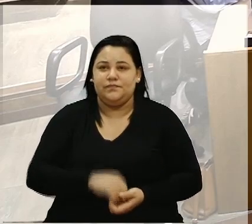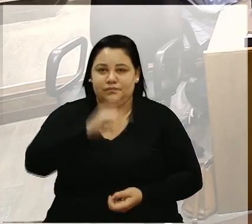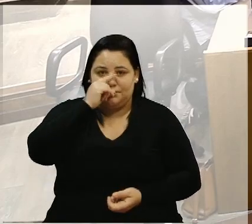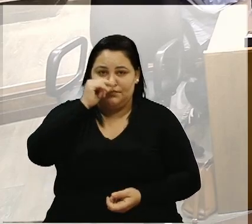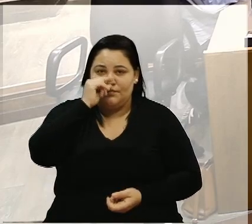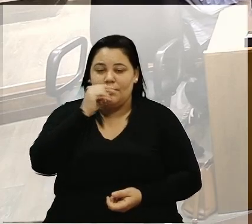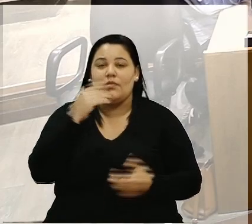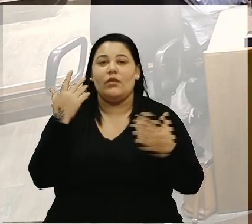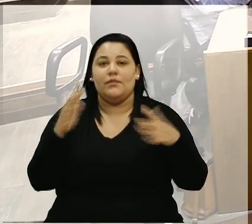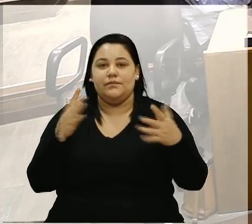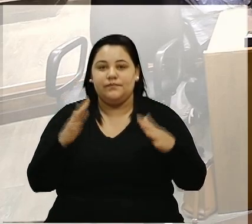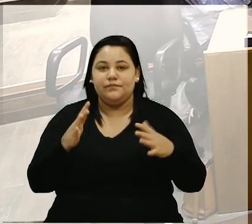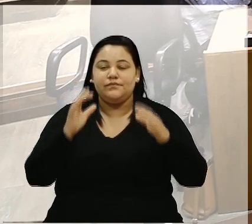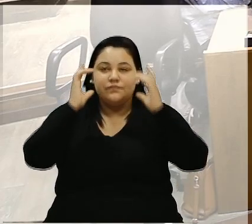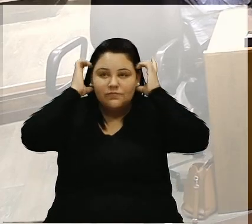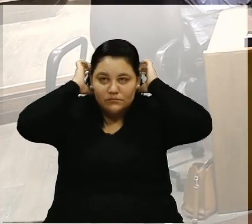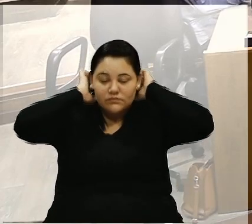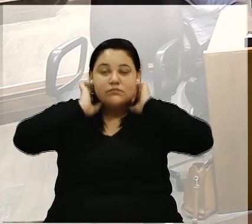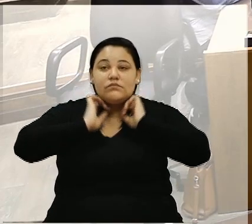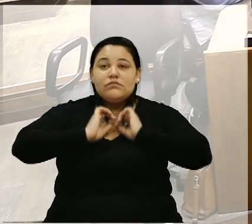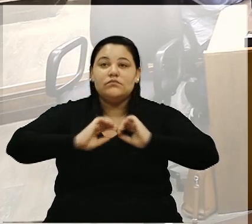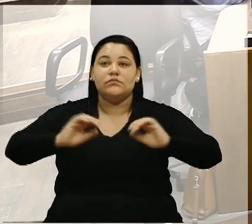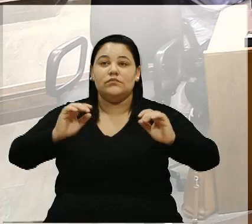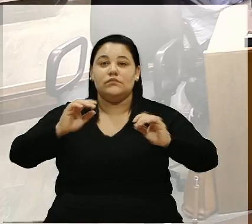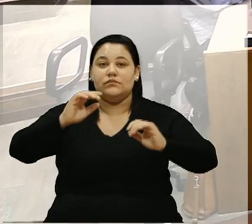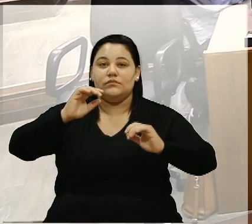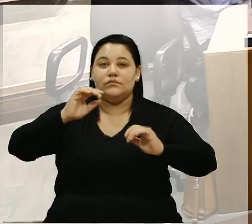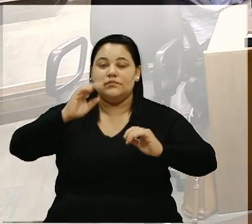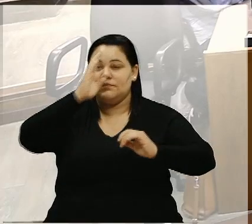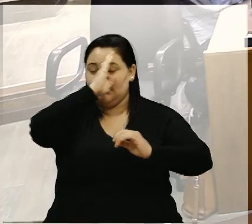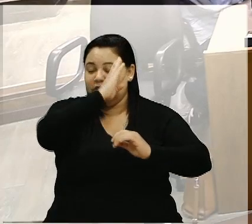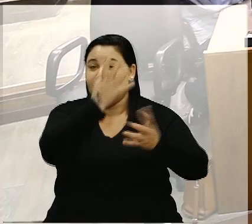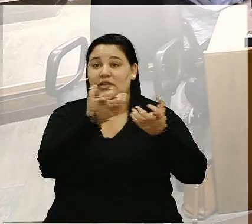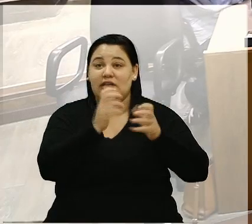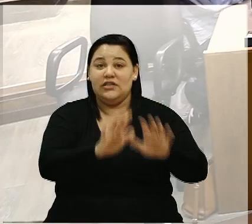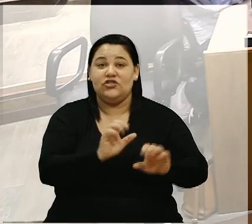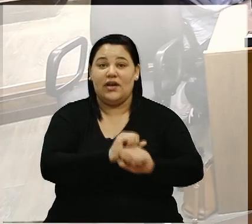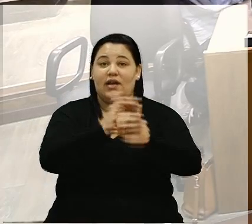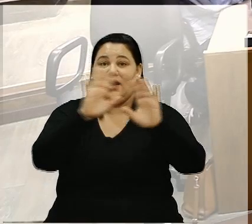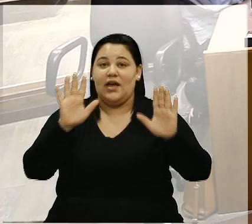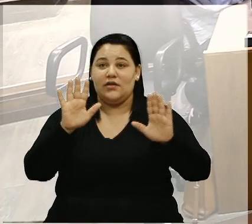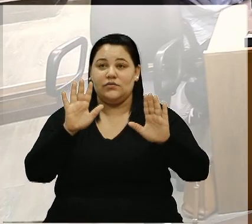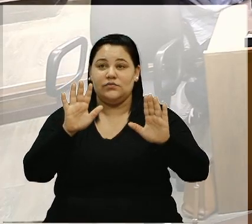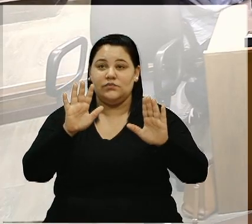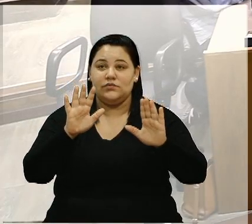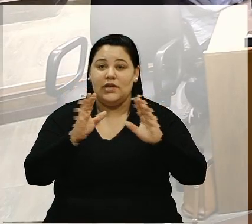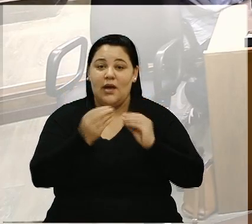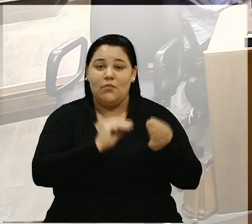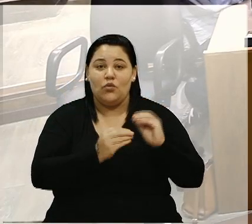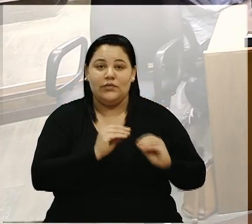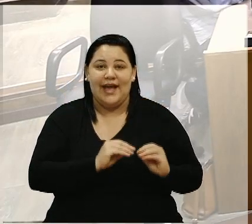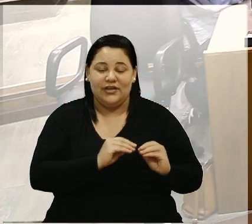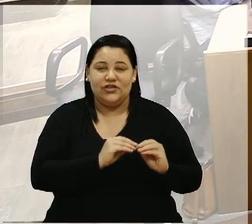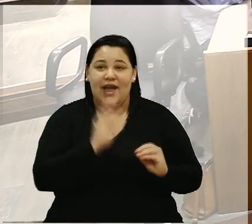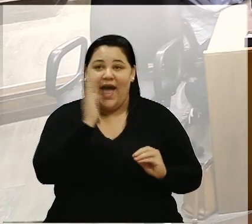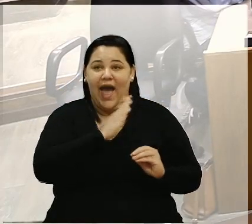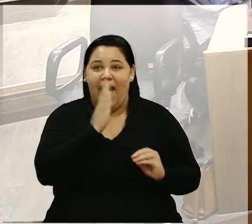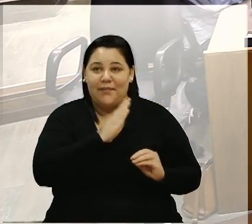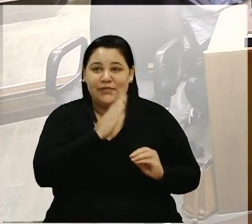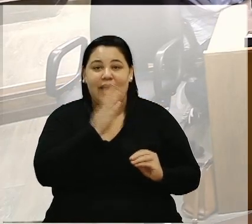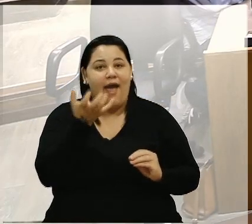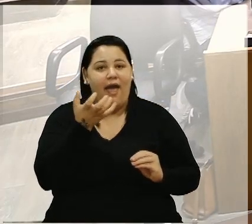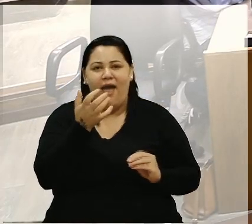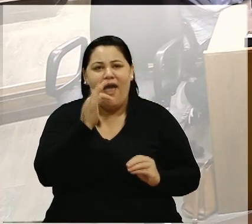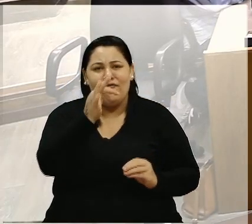vereador Bressan, e deixar bem claro que o modular e o pré-fabricado vieram para ficar, é o futuro. E eu vou até citar